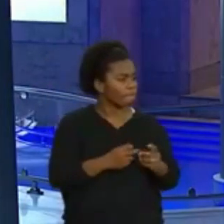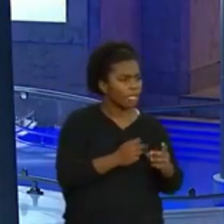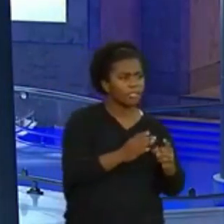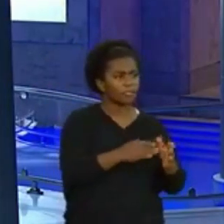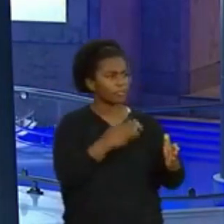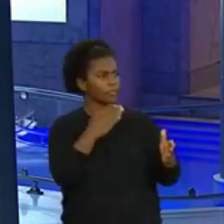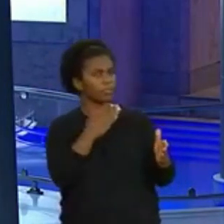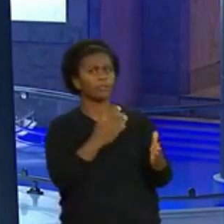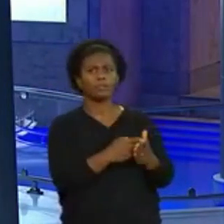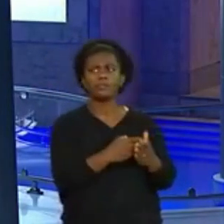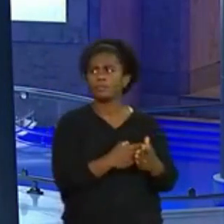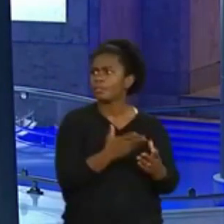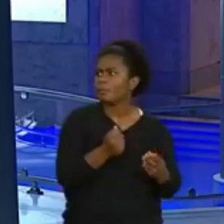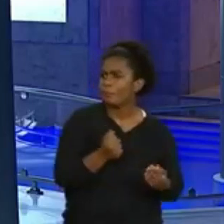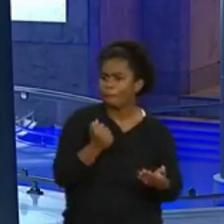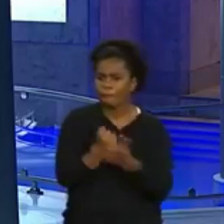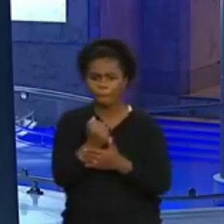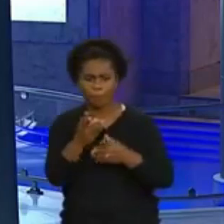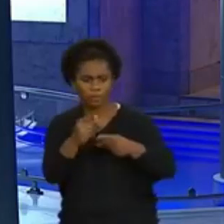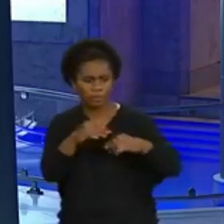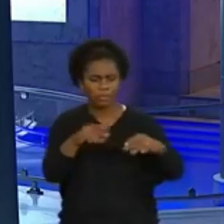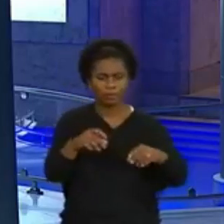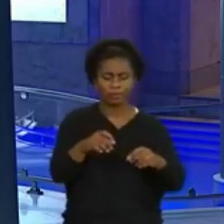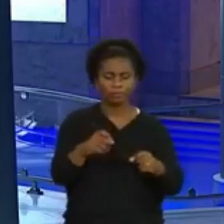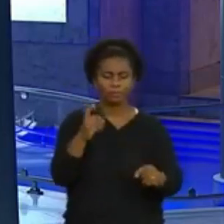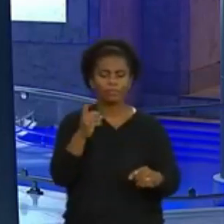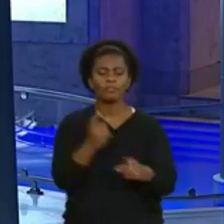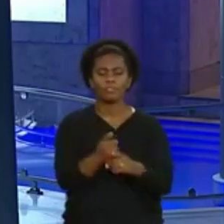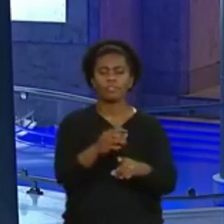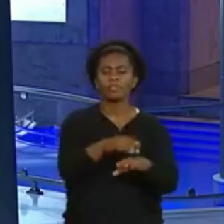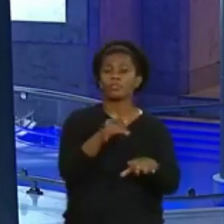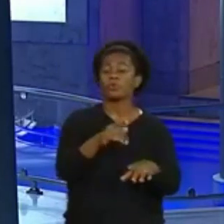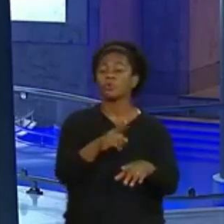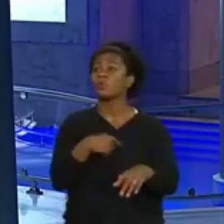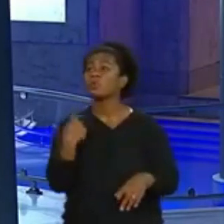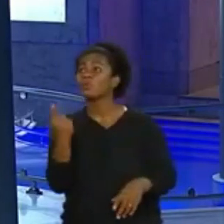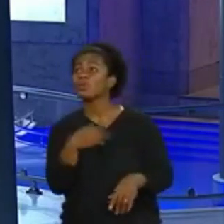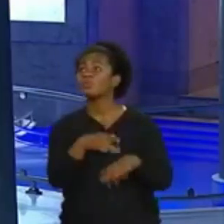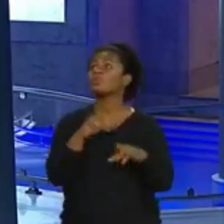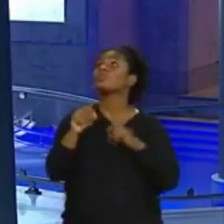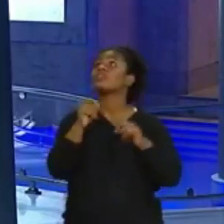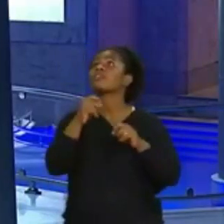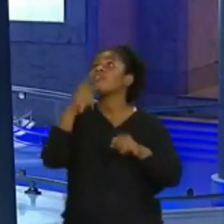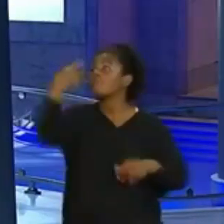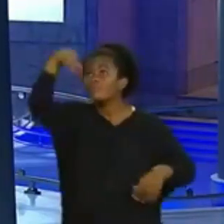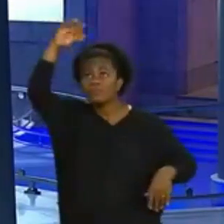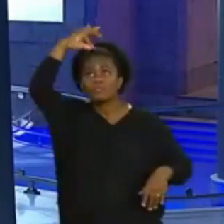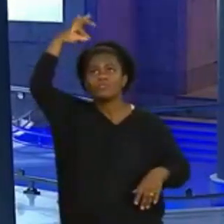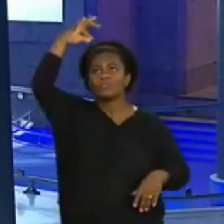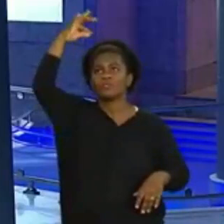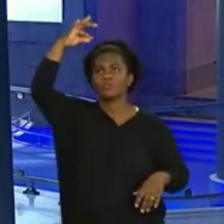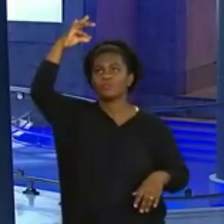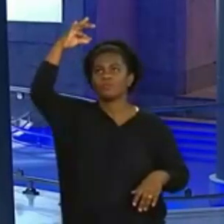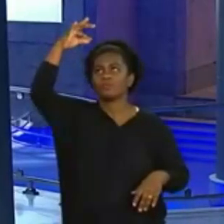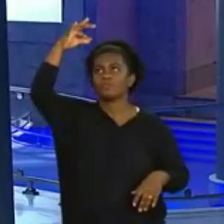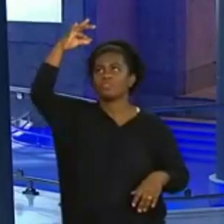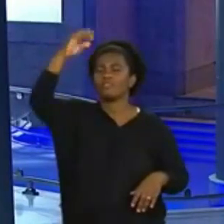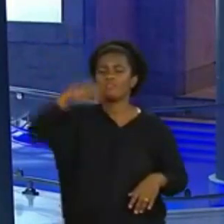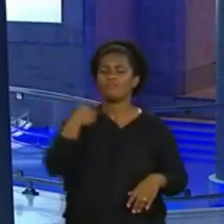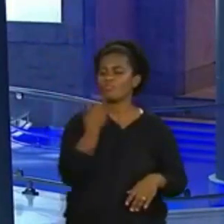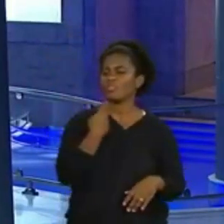teu espírito é meu tesouro, que ninguém rouba. O teu espírito, meu Pai, é minha riqueza.